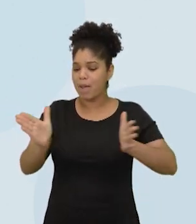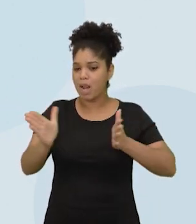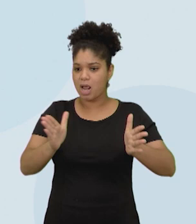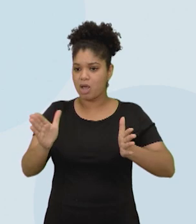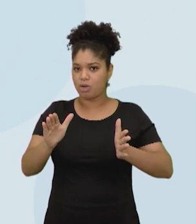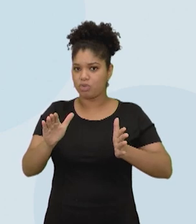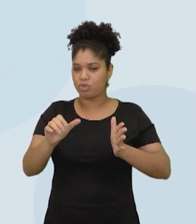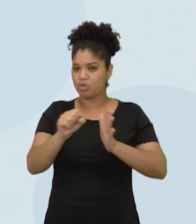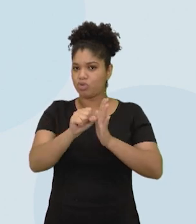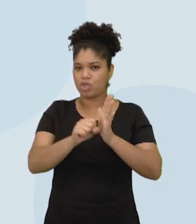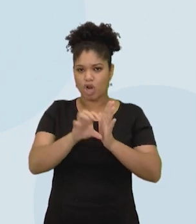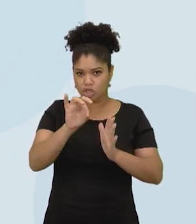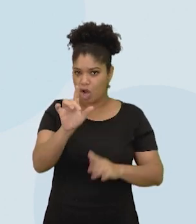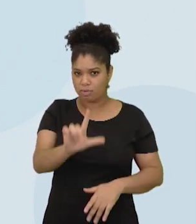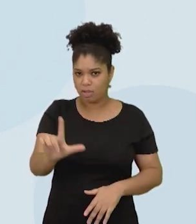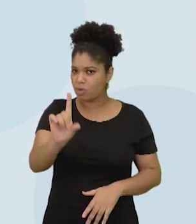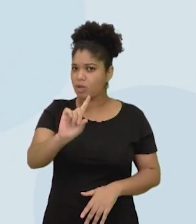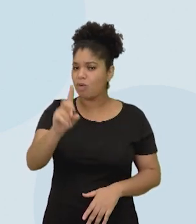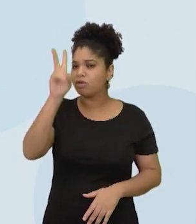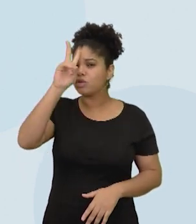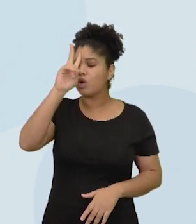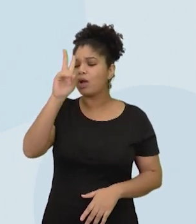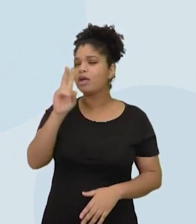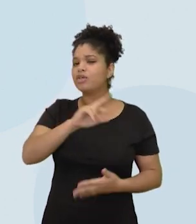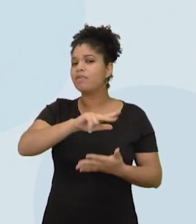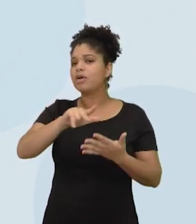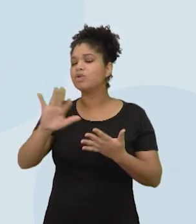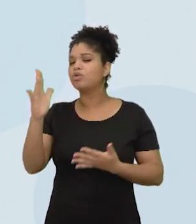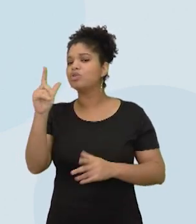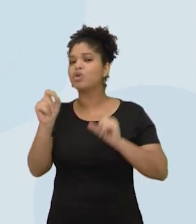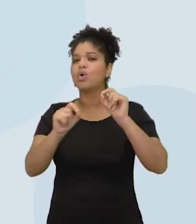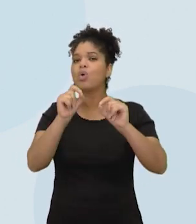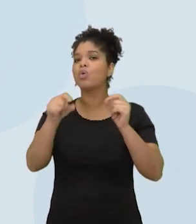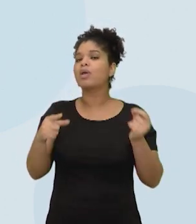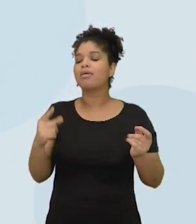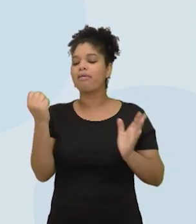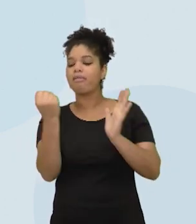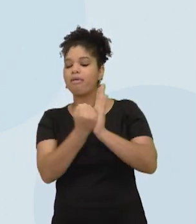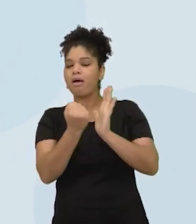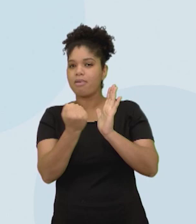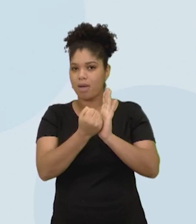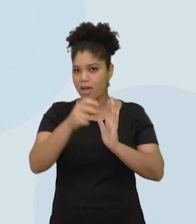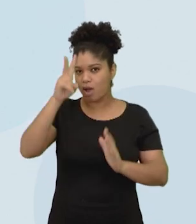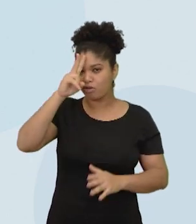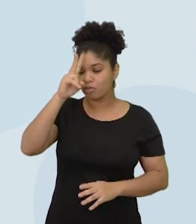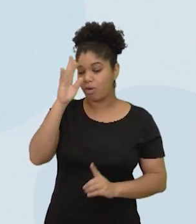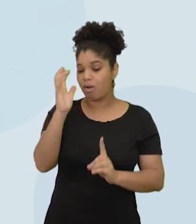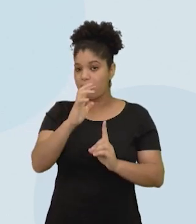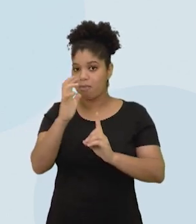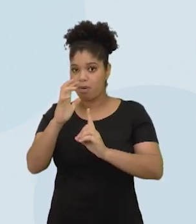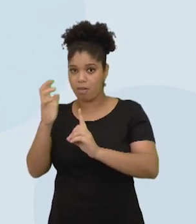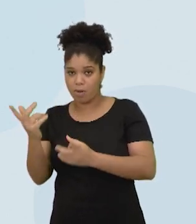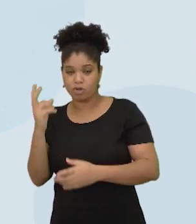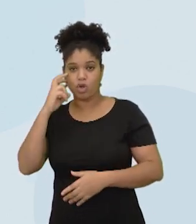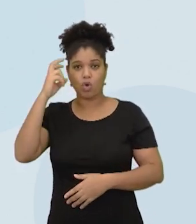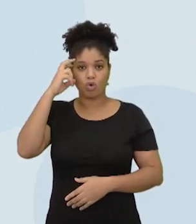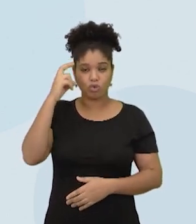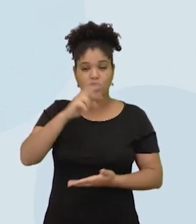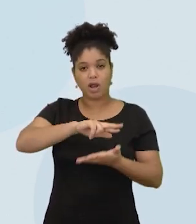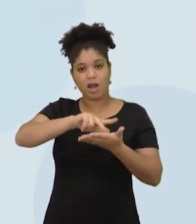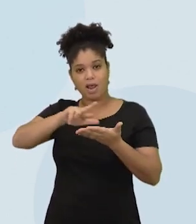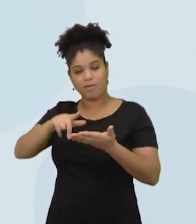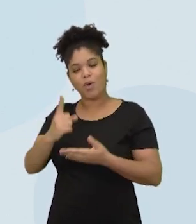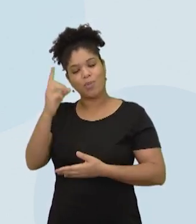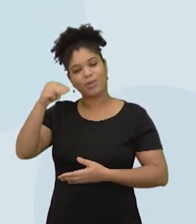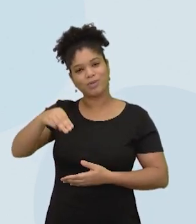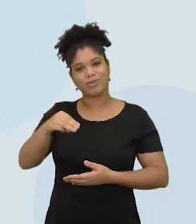literatura por enquanto. História, que acontecimentos aconteceram no século XIX que podem ter influenciado as pessoas, a cultura, os livros? Já